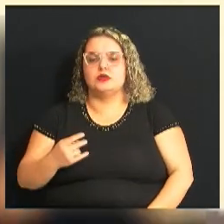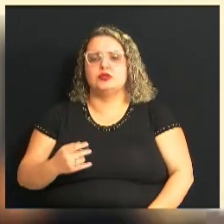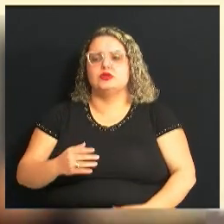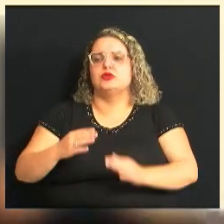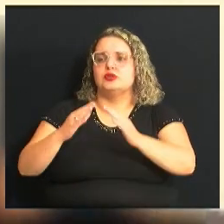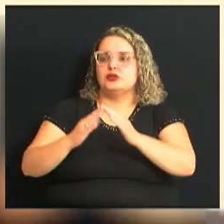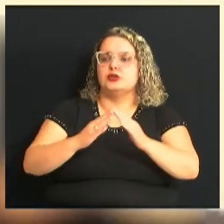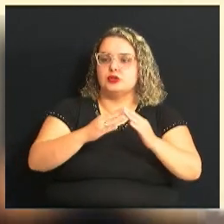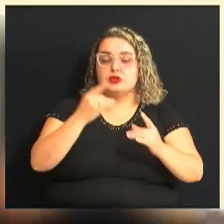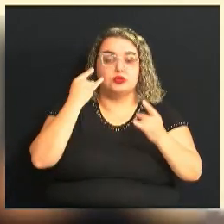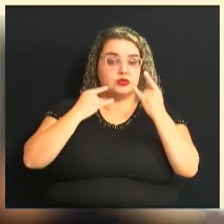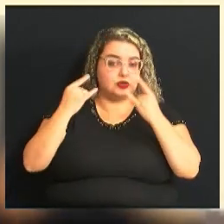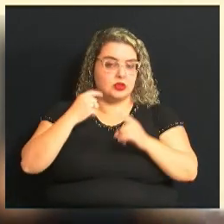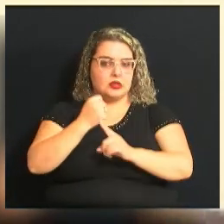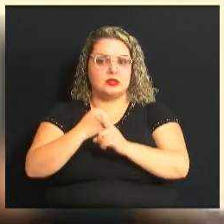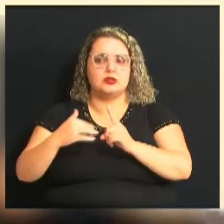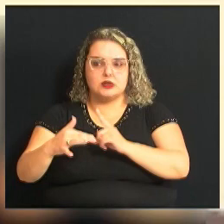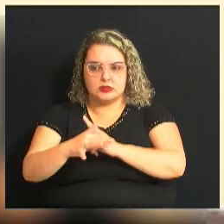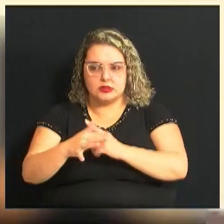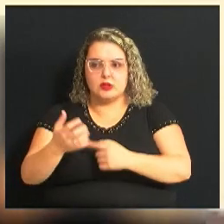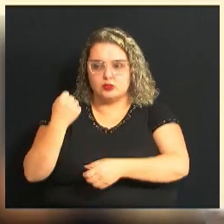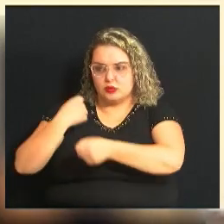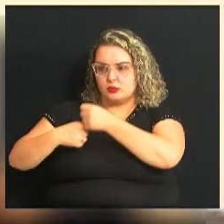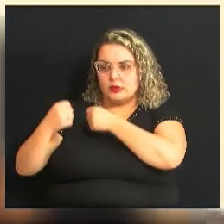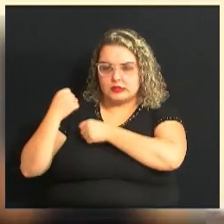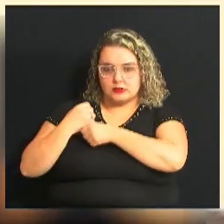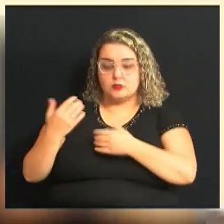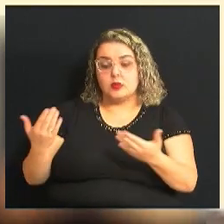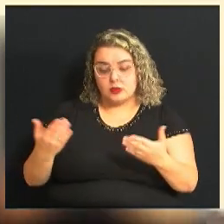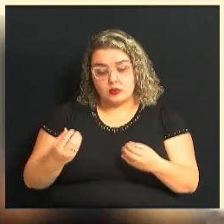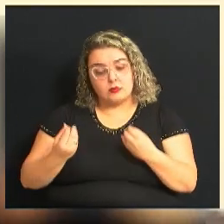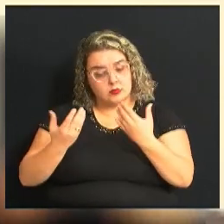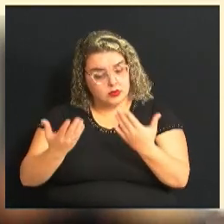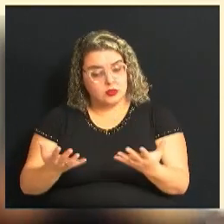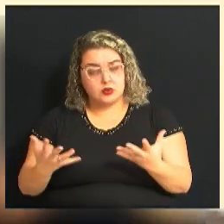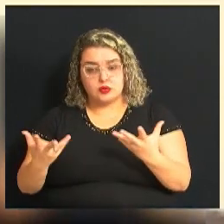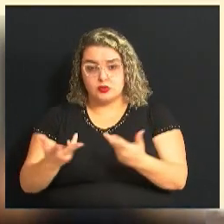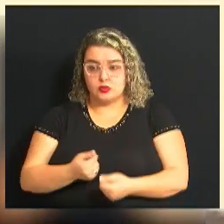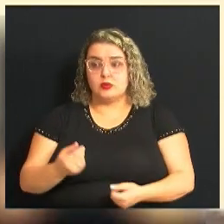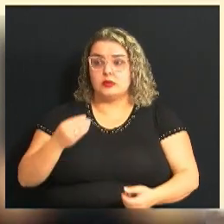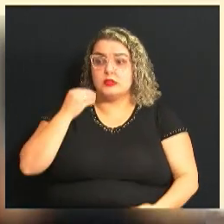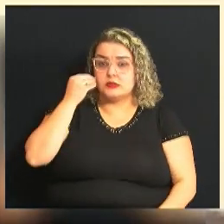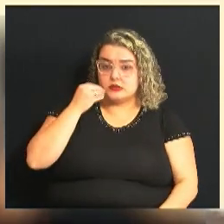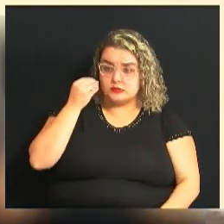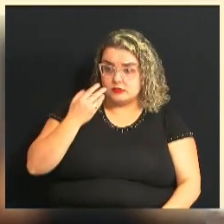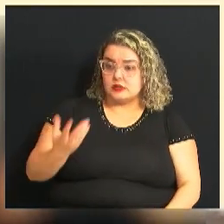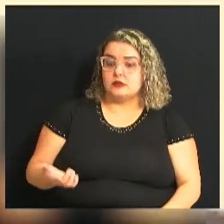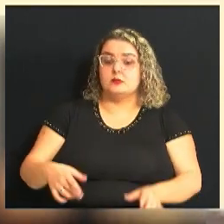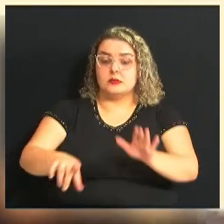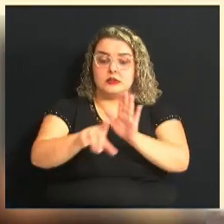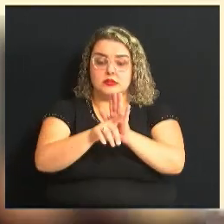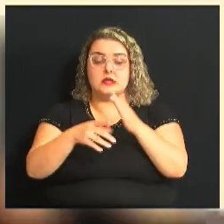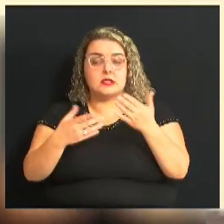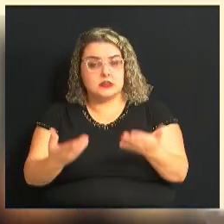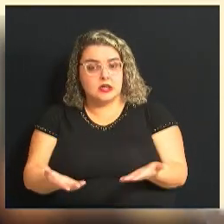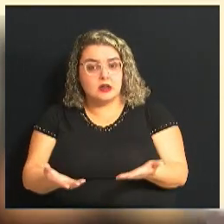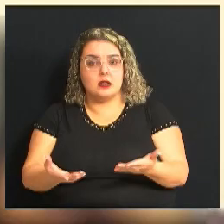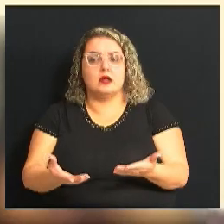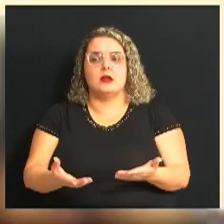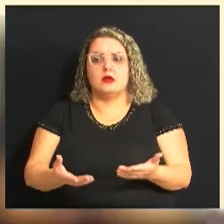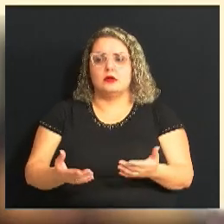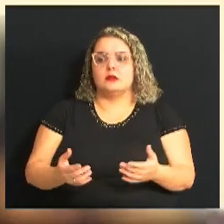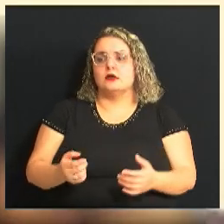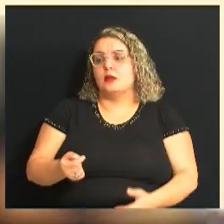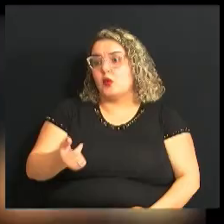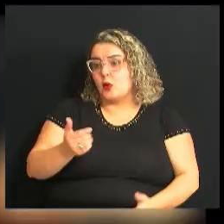de interesse social, e agora a gente quer trazer toda essa expertise também para essa lei que está em vias de ser aprovada